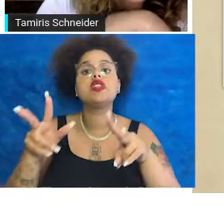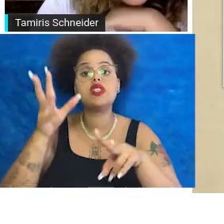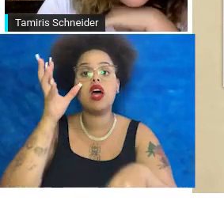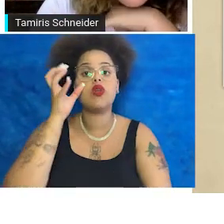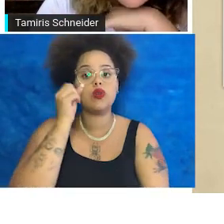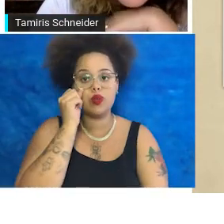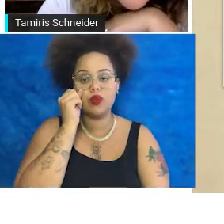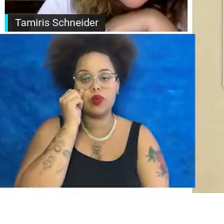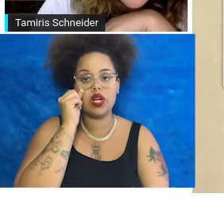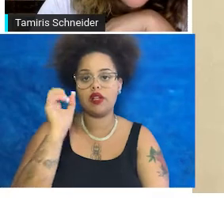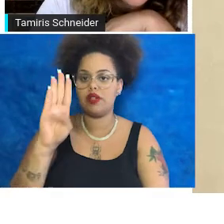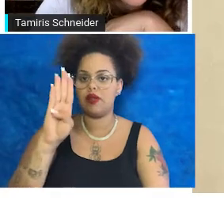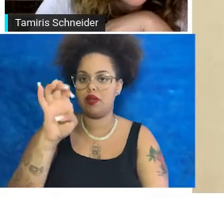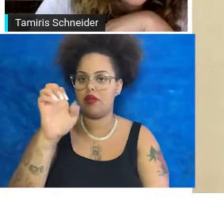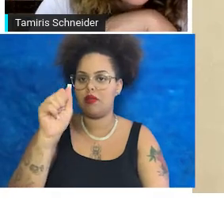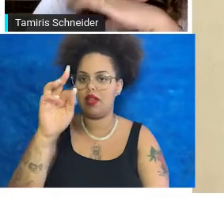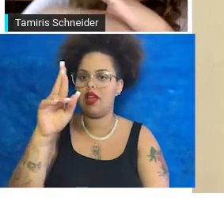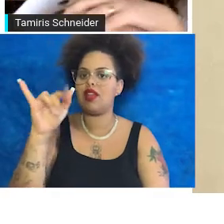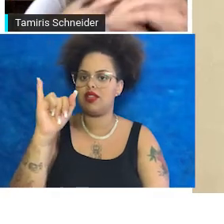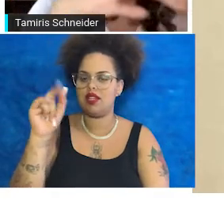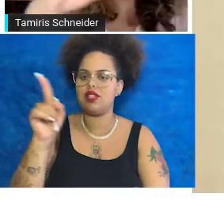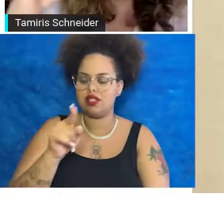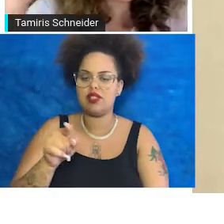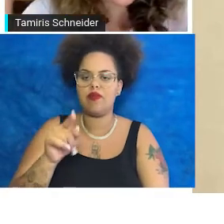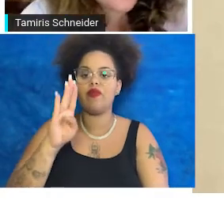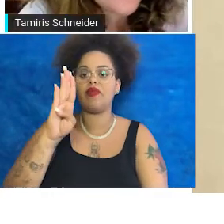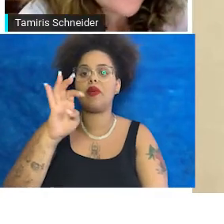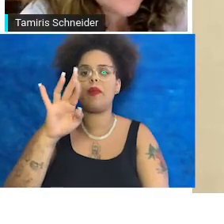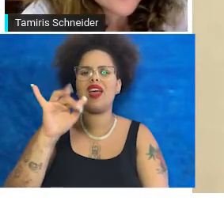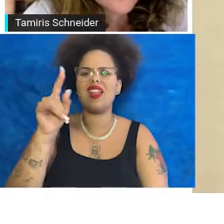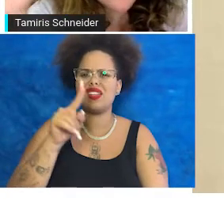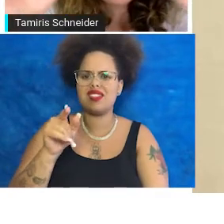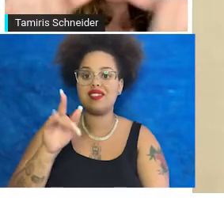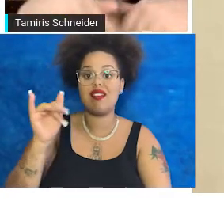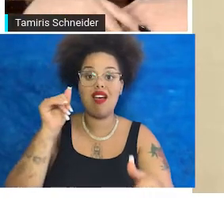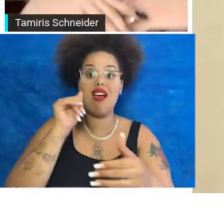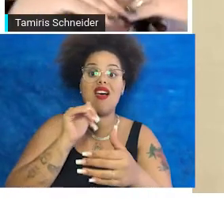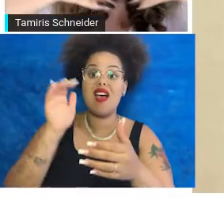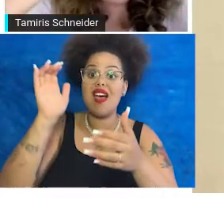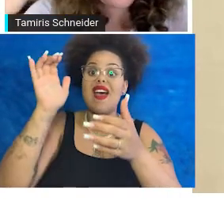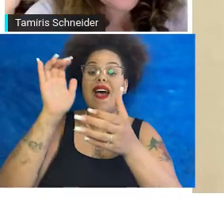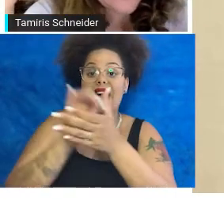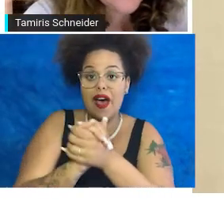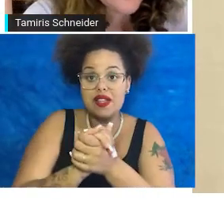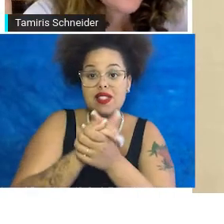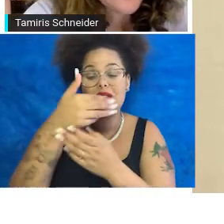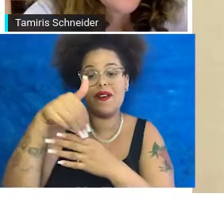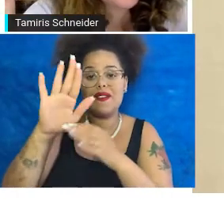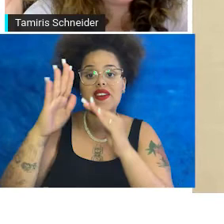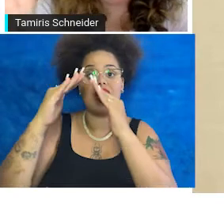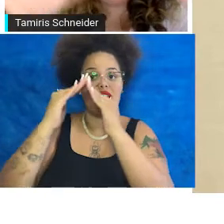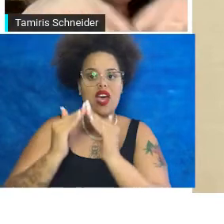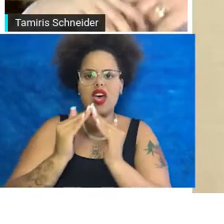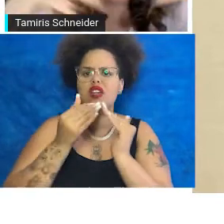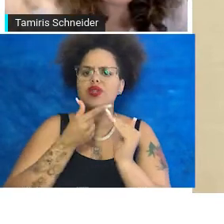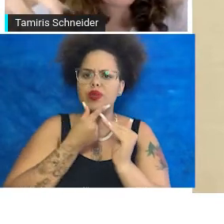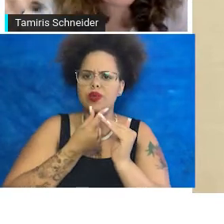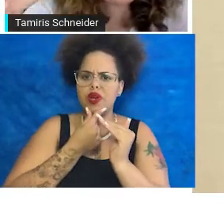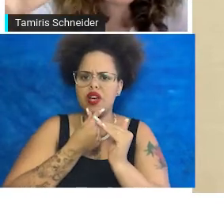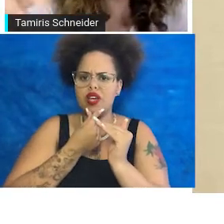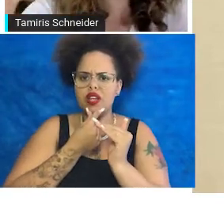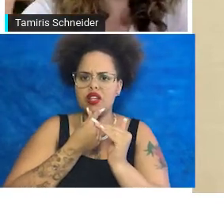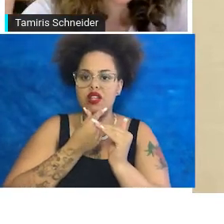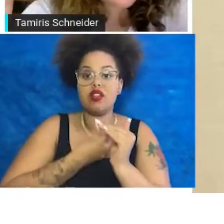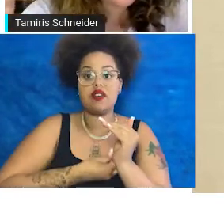da Beatriz. E aí, quando a Beatriz casa, quando ela vai para a casa de um cara, aliás, para